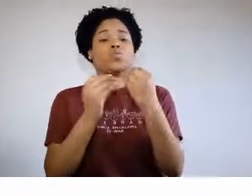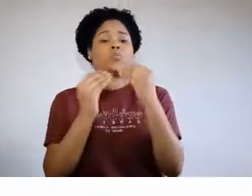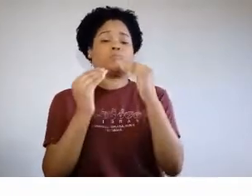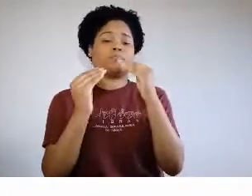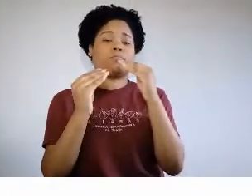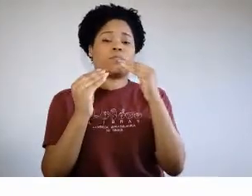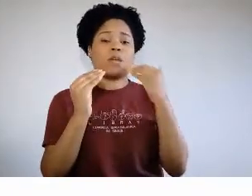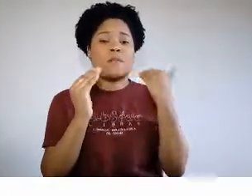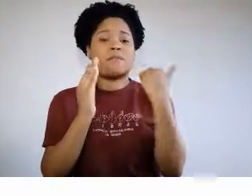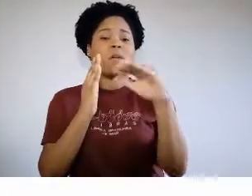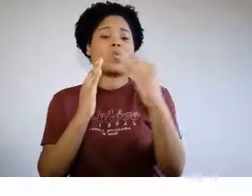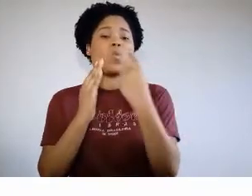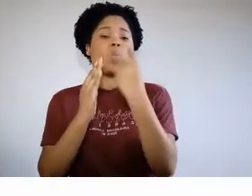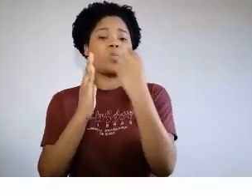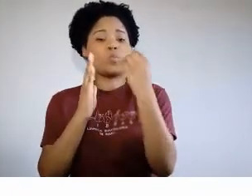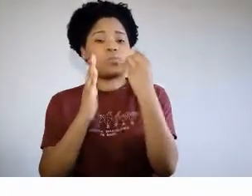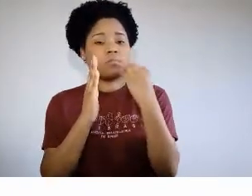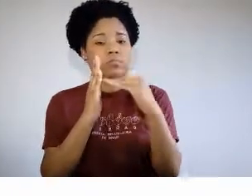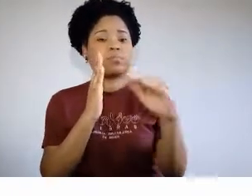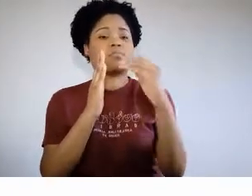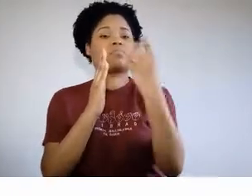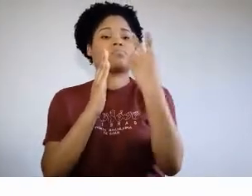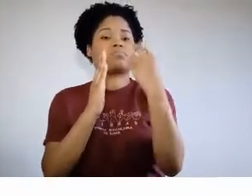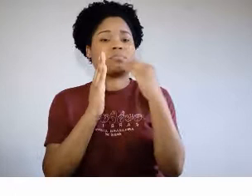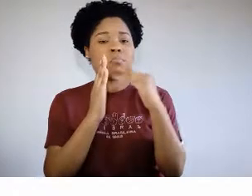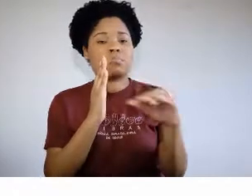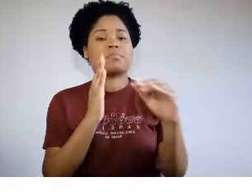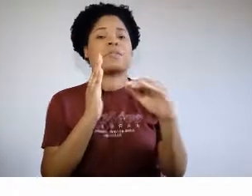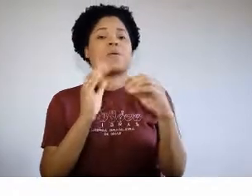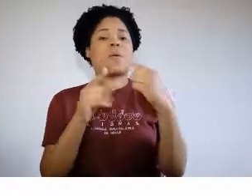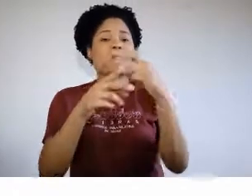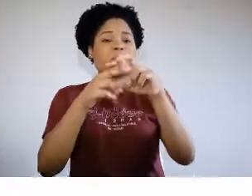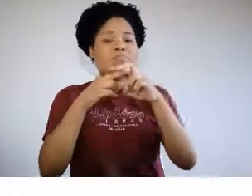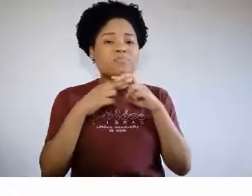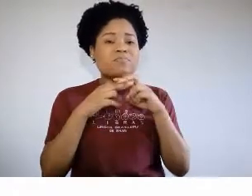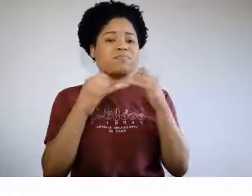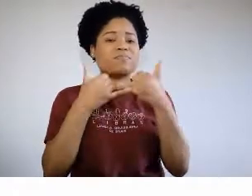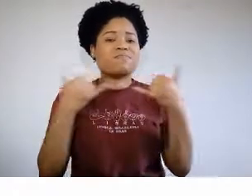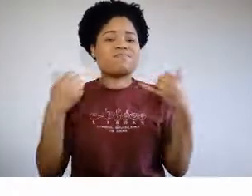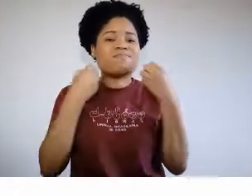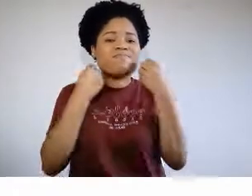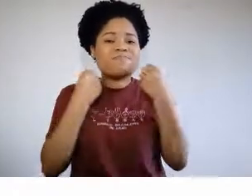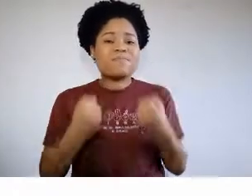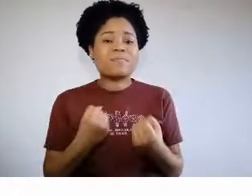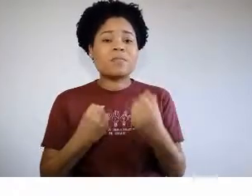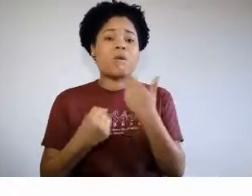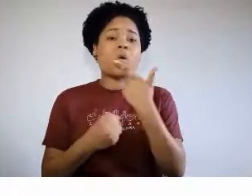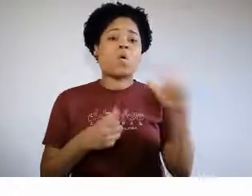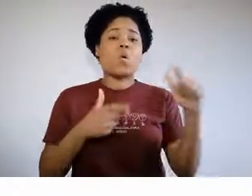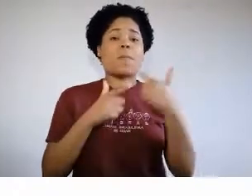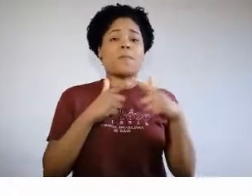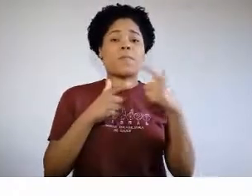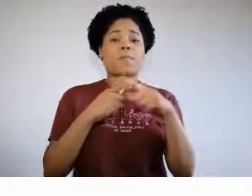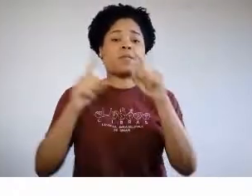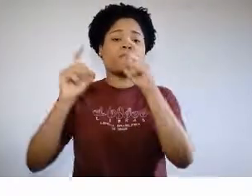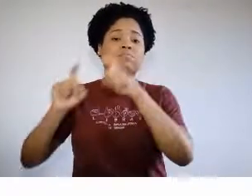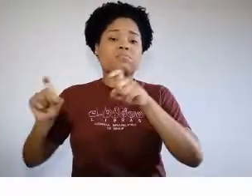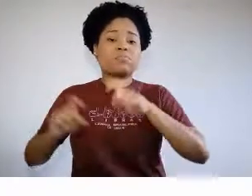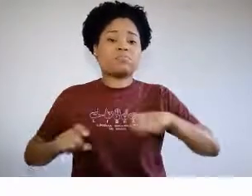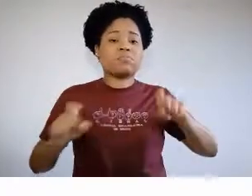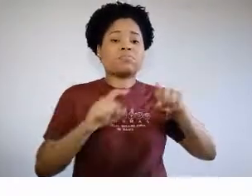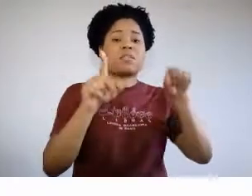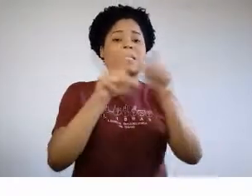encaminhados para os seus destinos, um de cada vez. Isso faz com que a rede fique lenta. Outro problema é